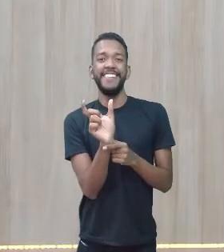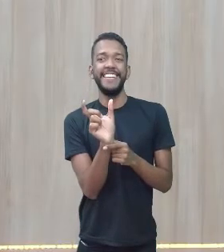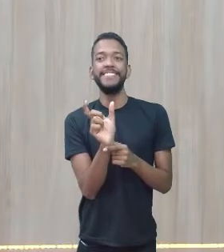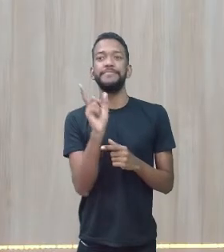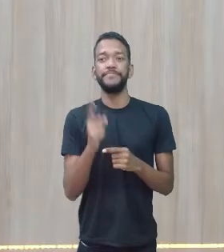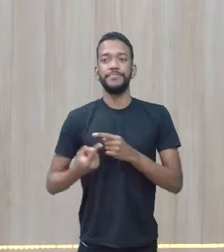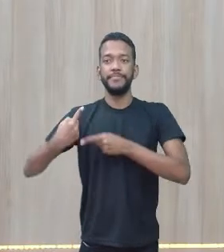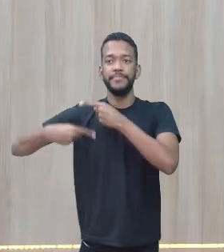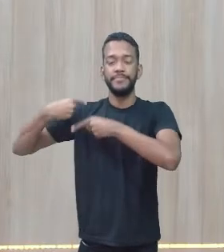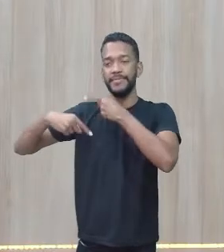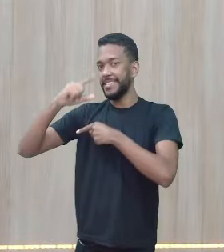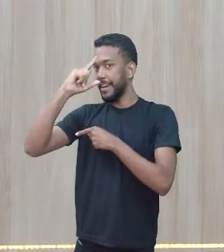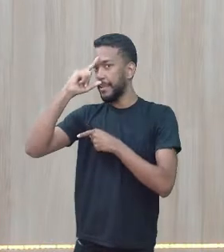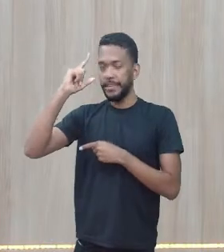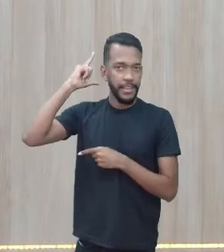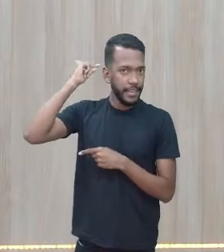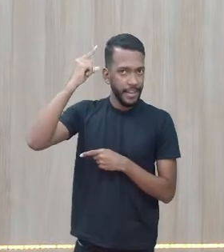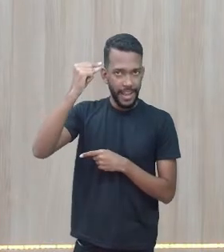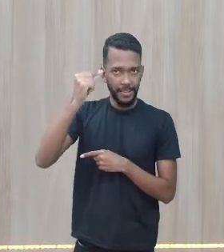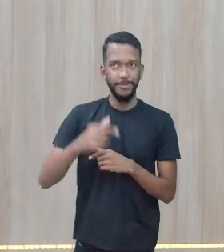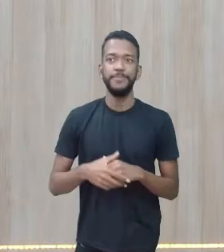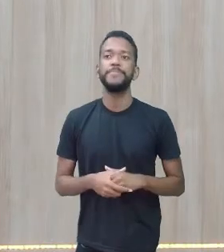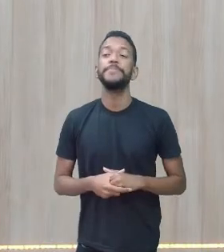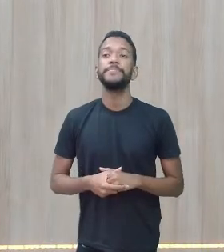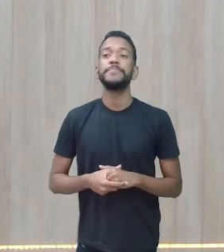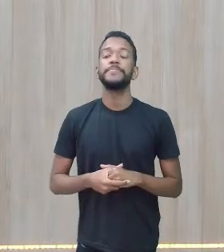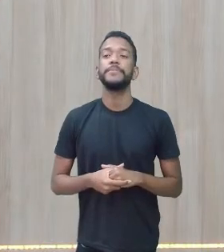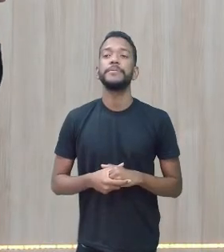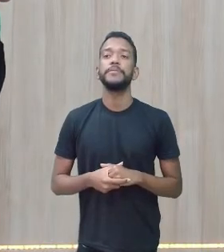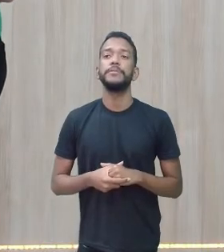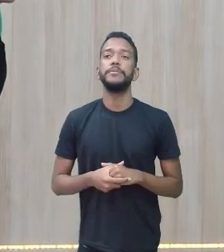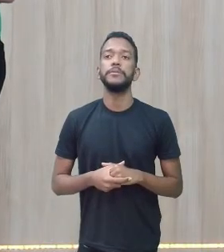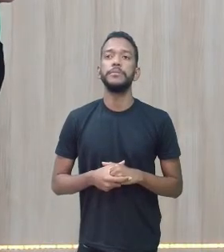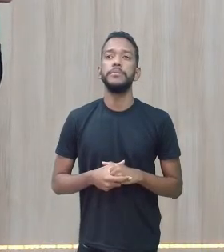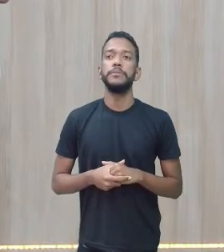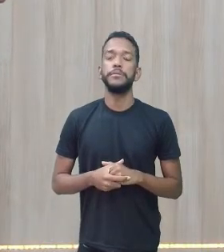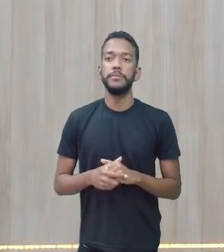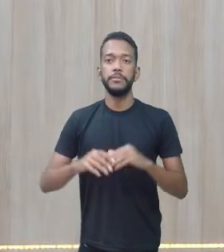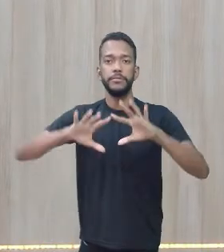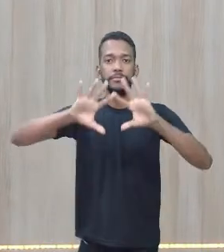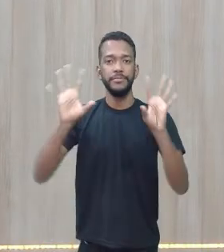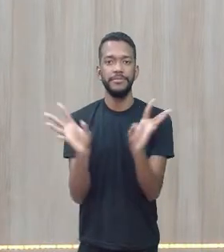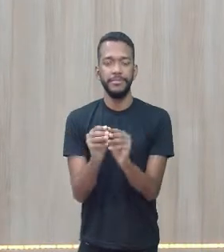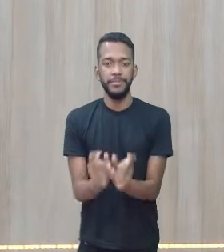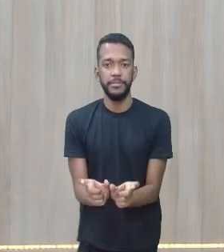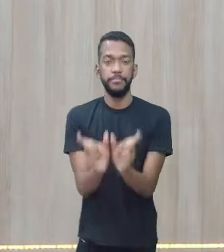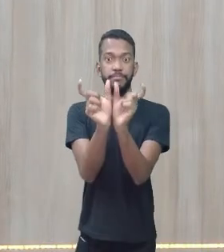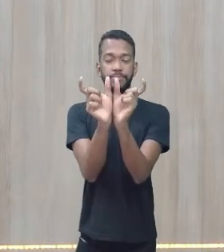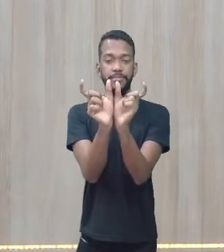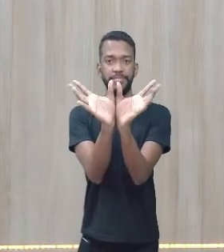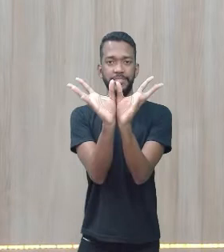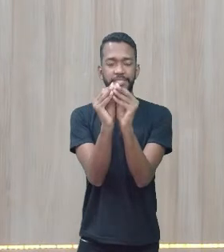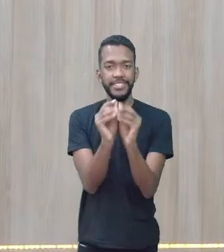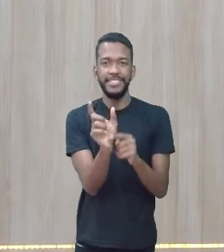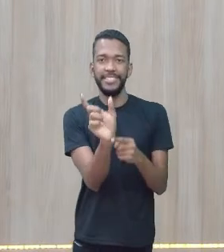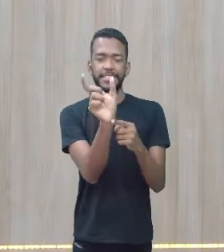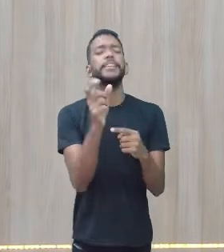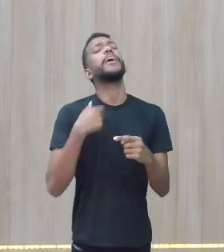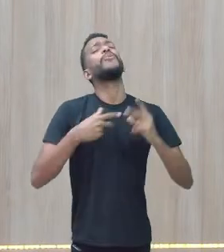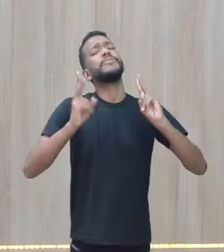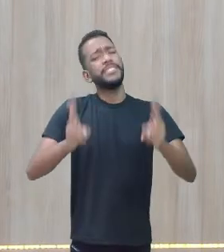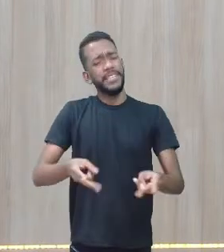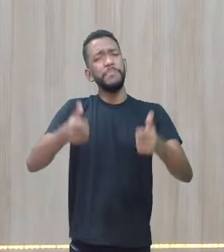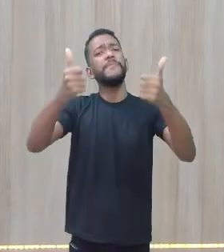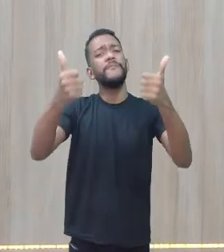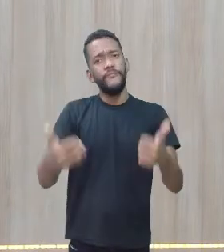do grego ou do latim, tá? Então, nós temos aqui o resumo, não é? Que eu sempre falo e vou